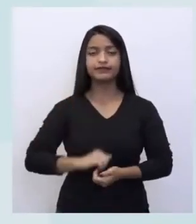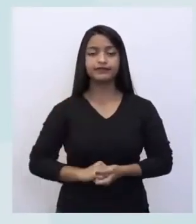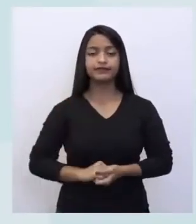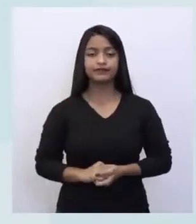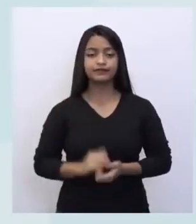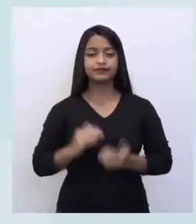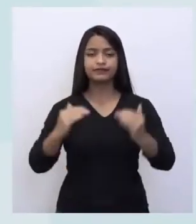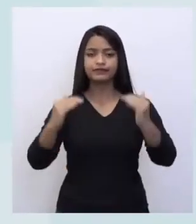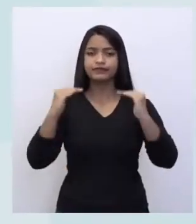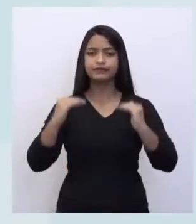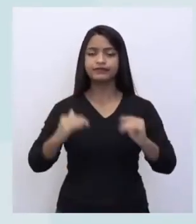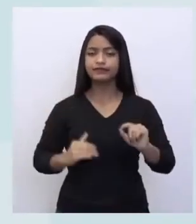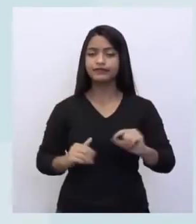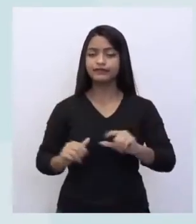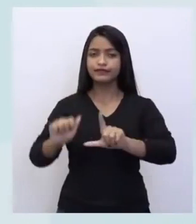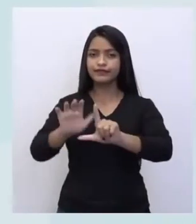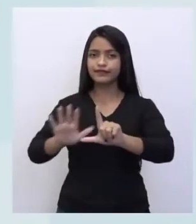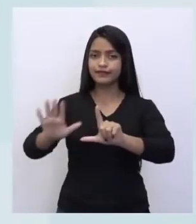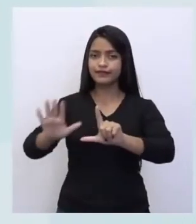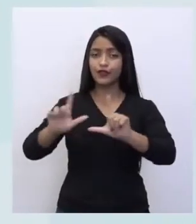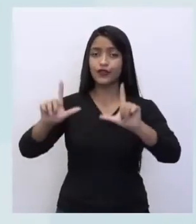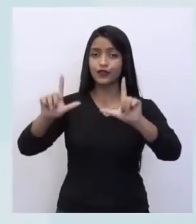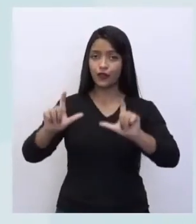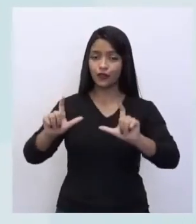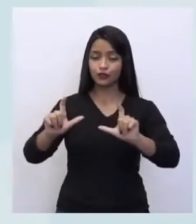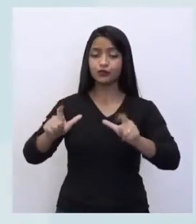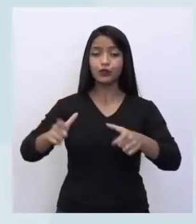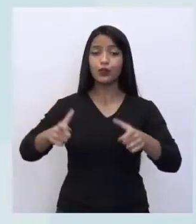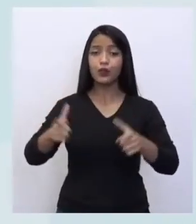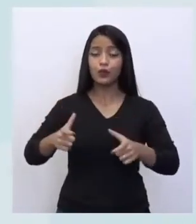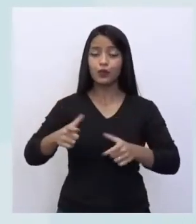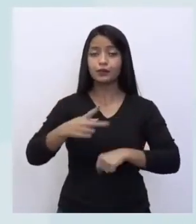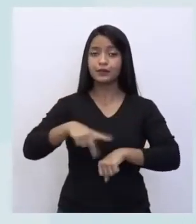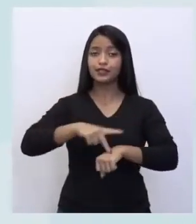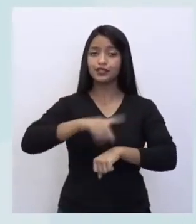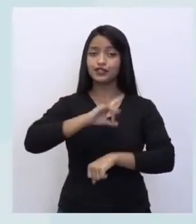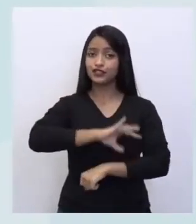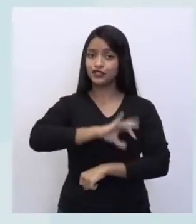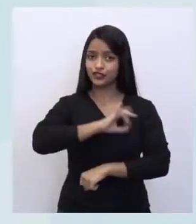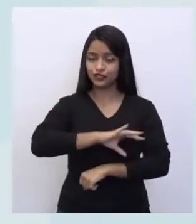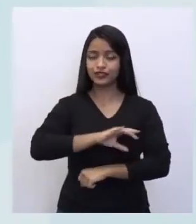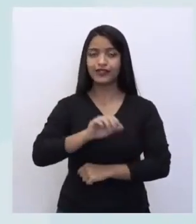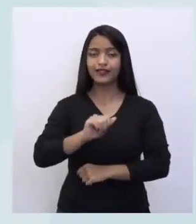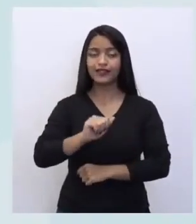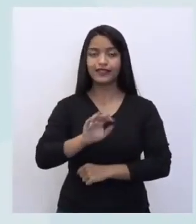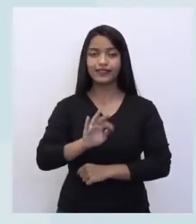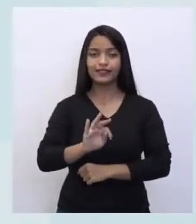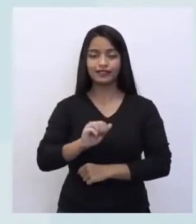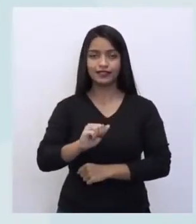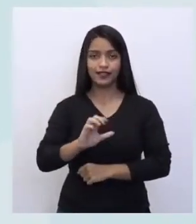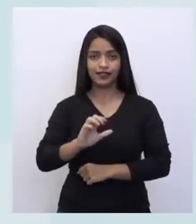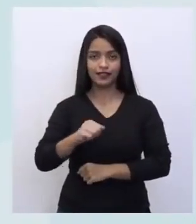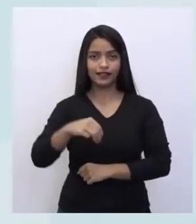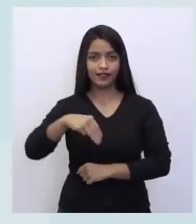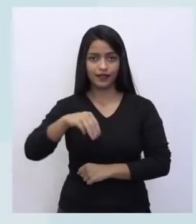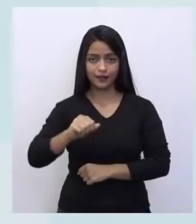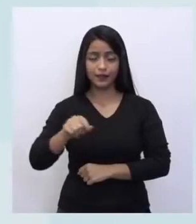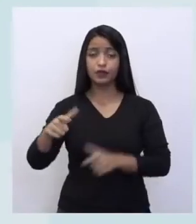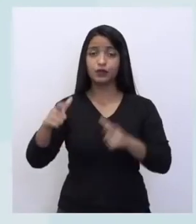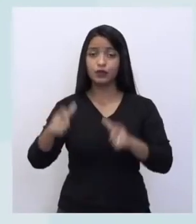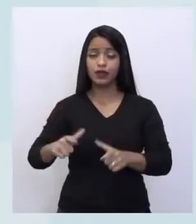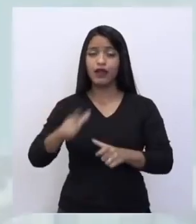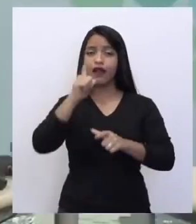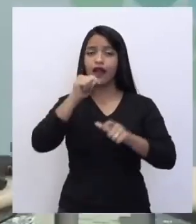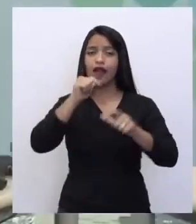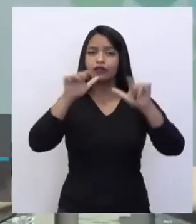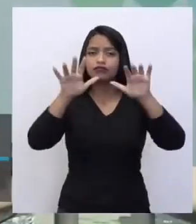temos uma fotografia que representa o deserto do Atacama no Chile, lembrando que são regiões aí com baixa umidade, né?